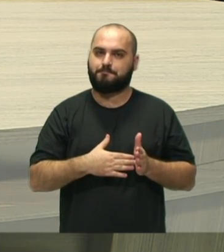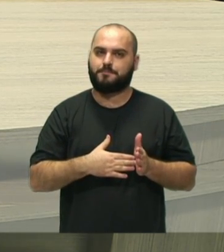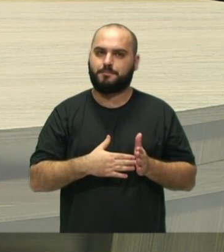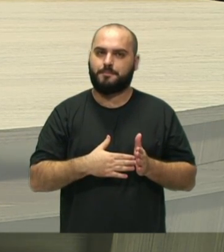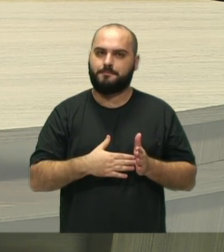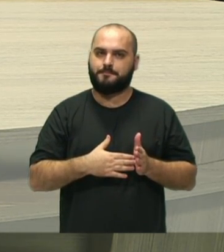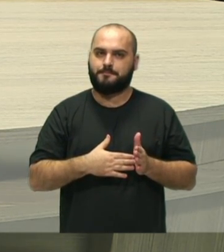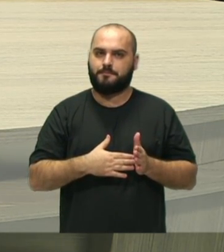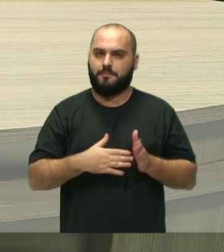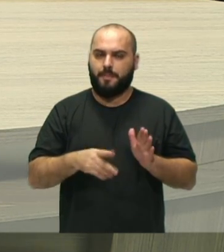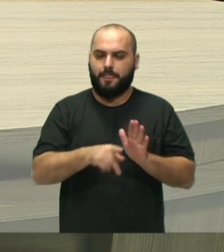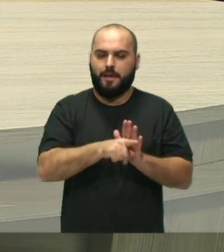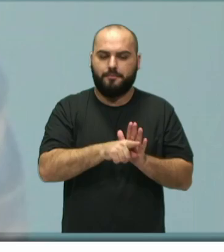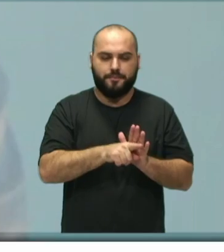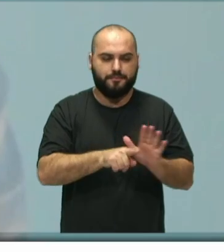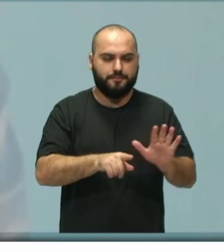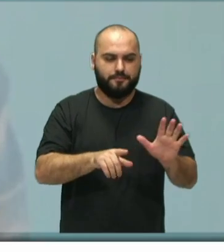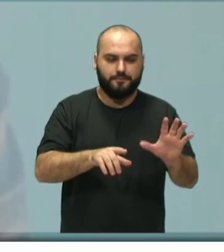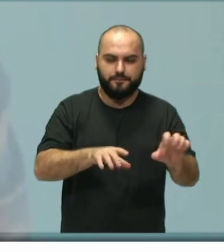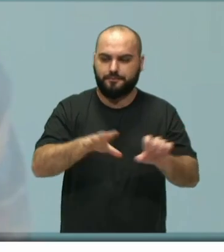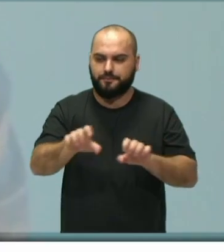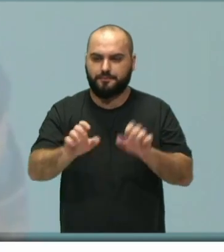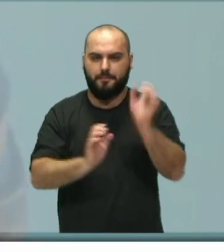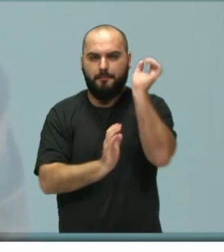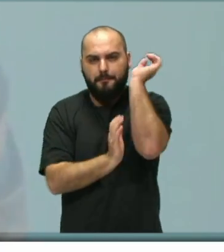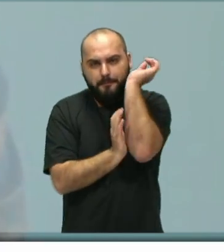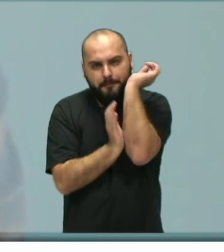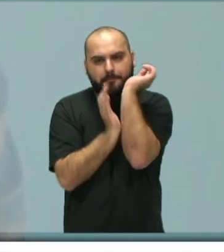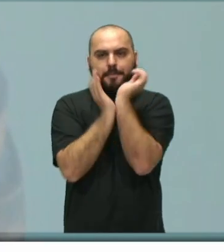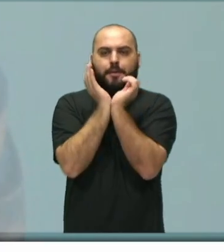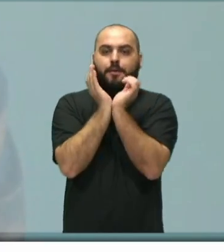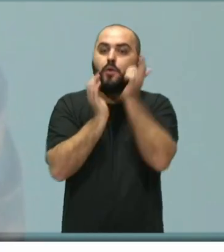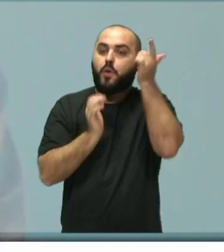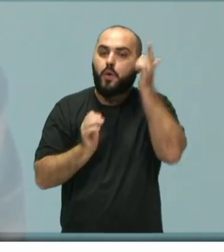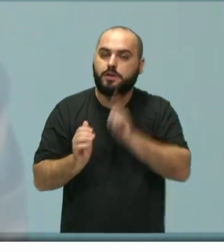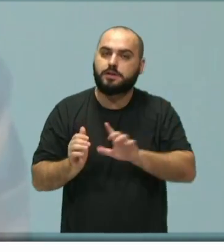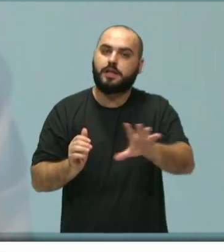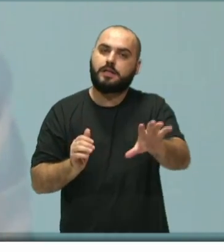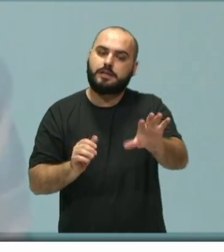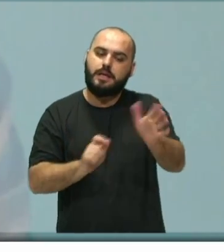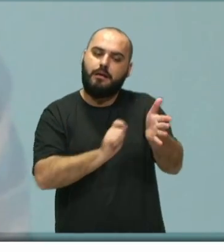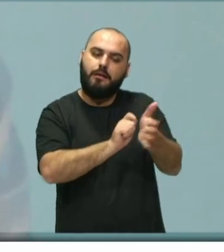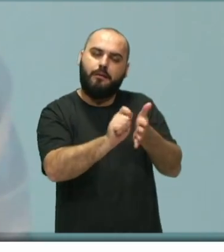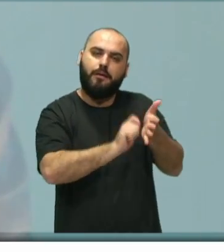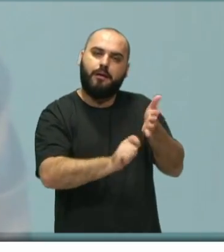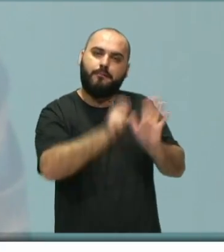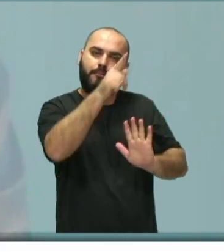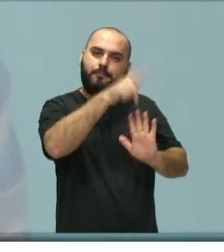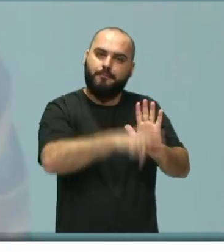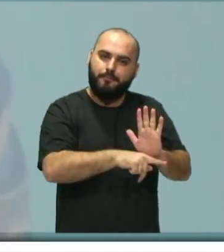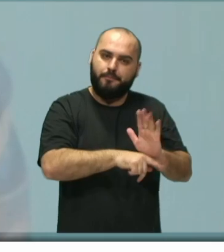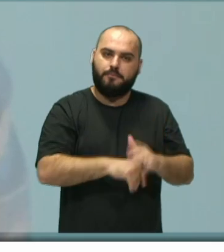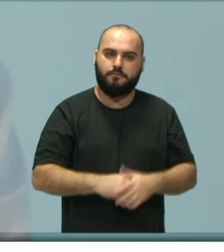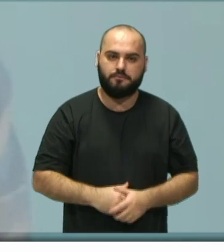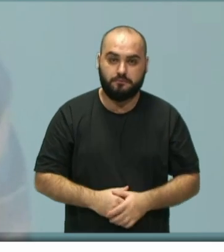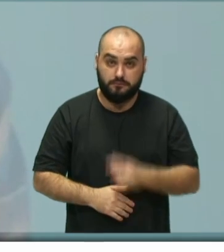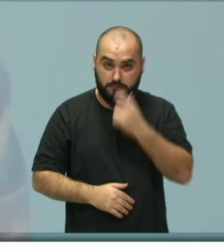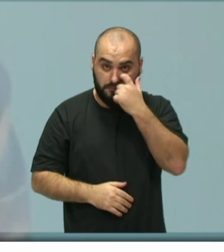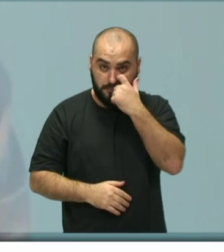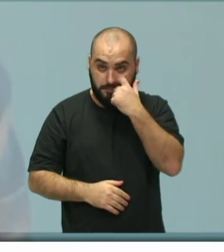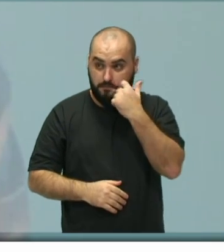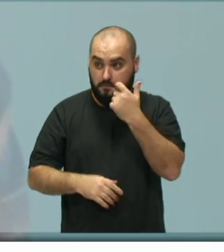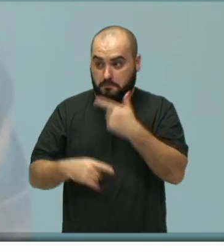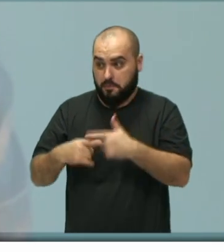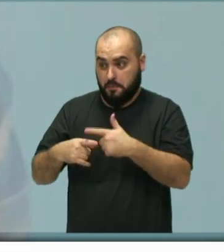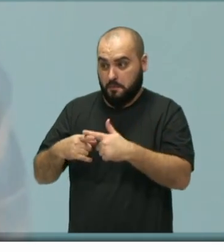no apanhado, né, de burocrático para você escrever um projeto. Porque nós não somos acostumados a